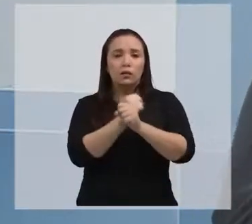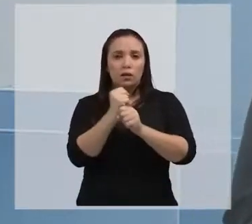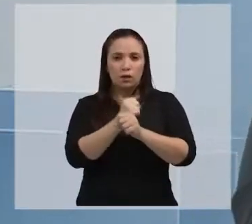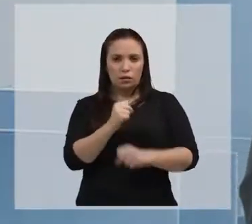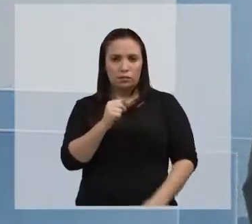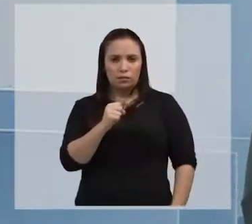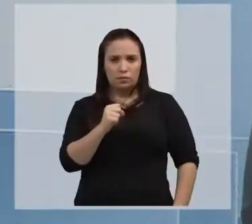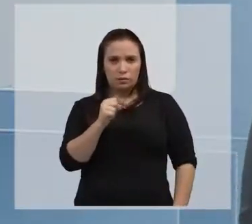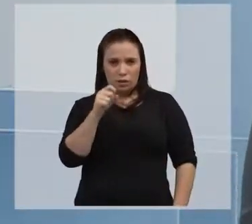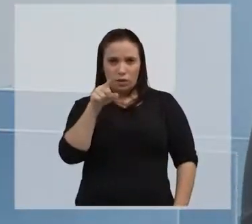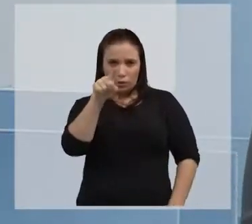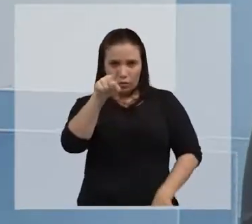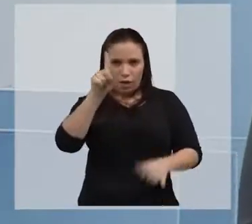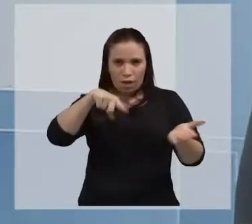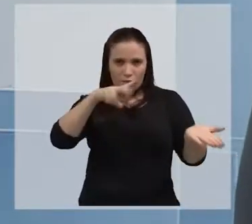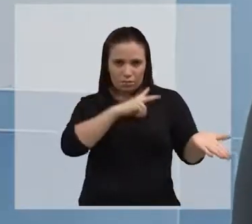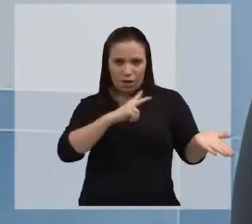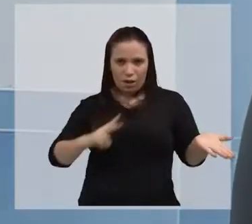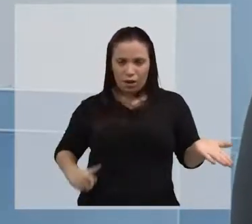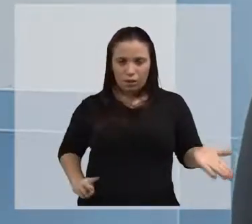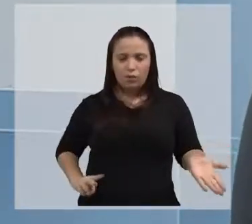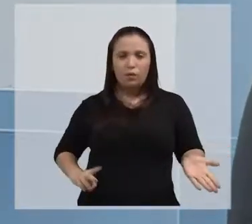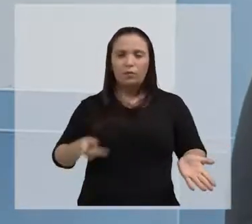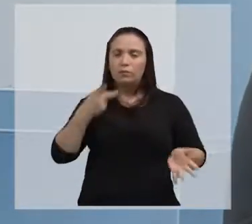está dizendo que essa legislação